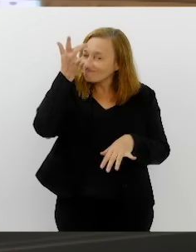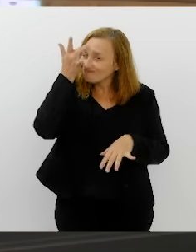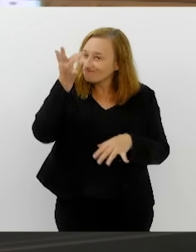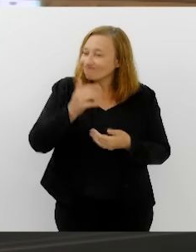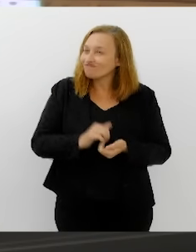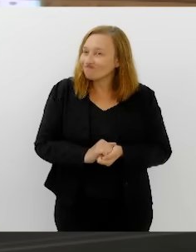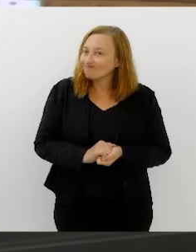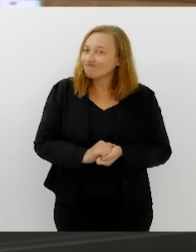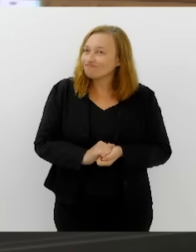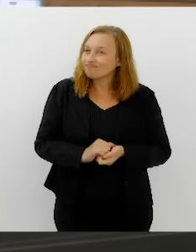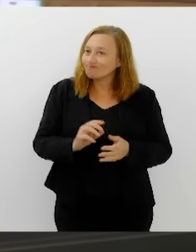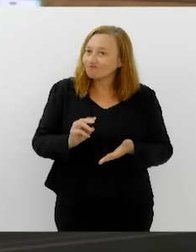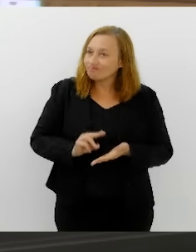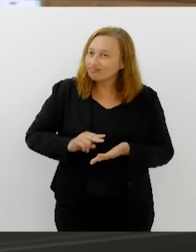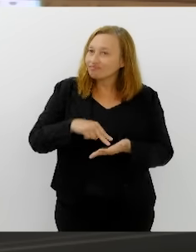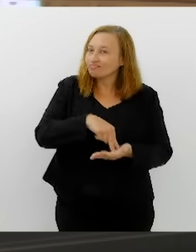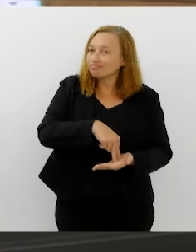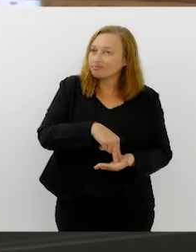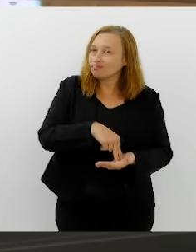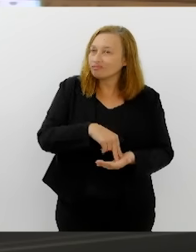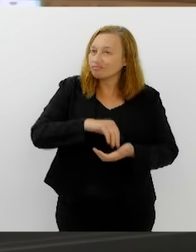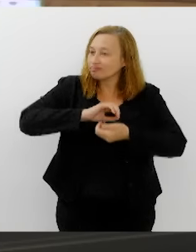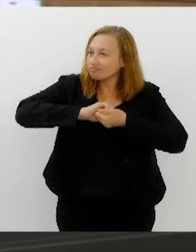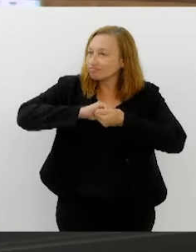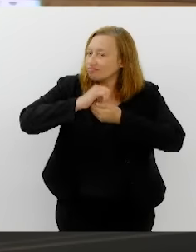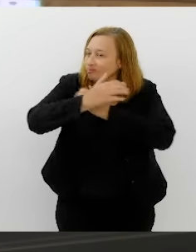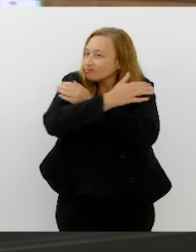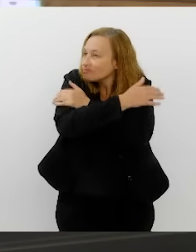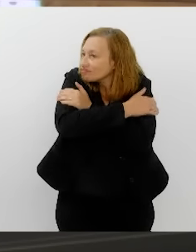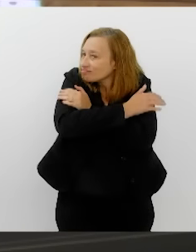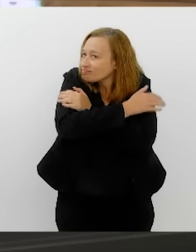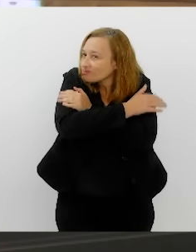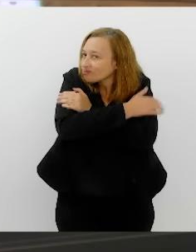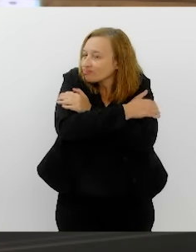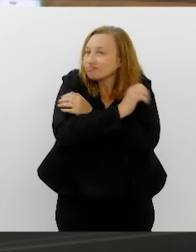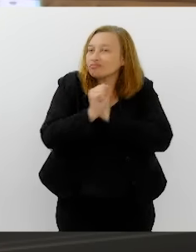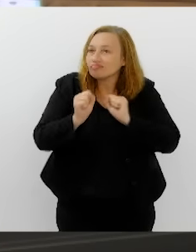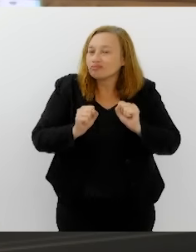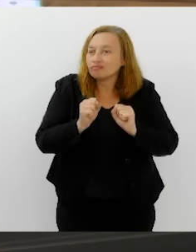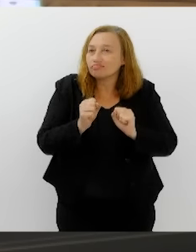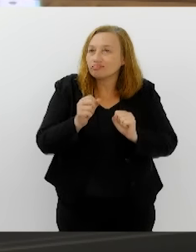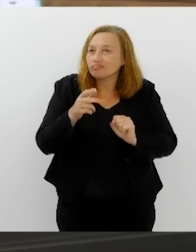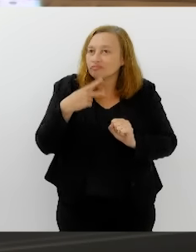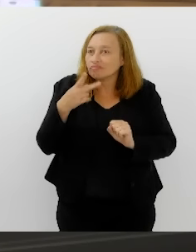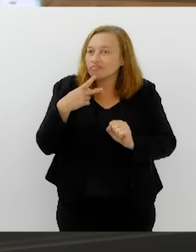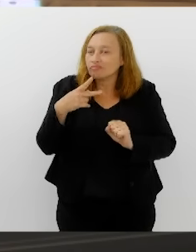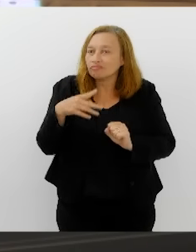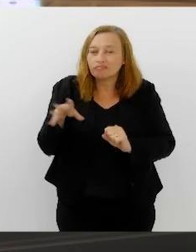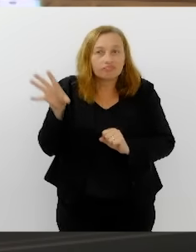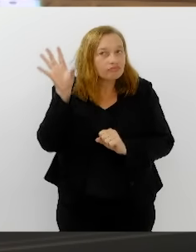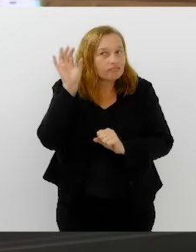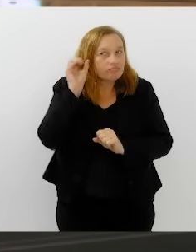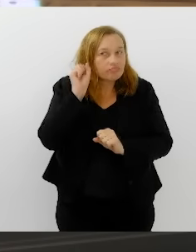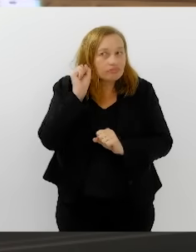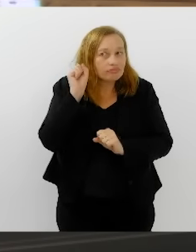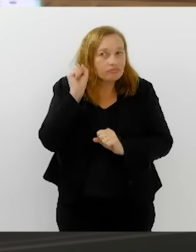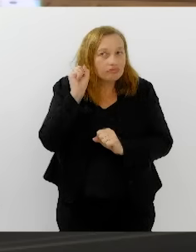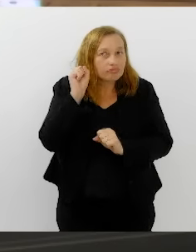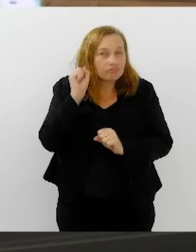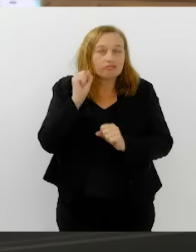nos levantávamos, então ele nos dava um abraço. Eu posso dizer que esses ouvidos,